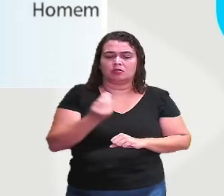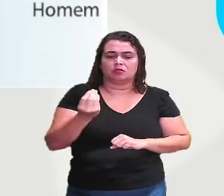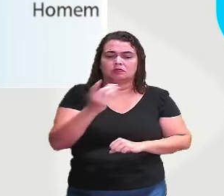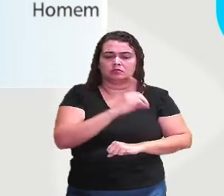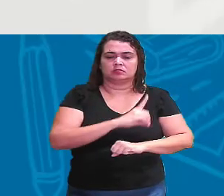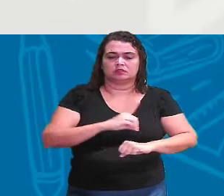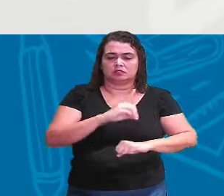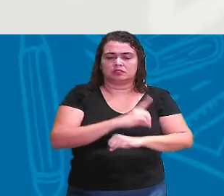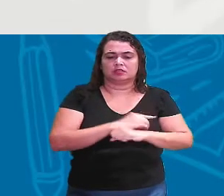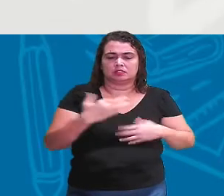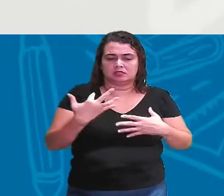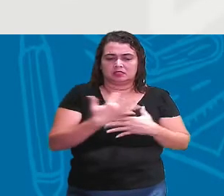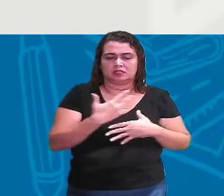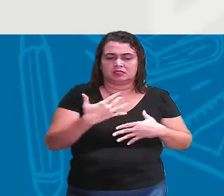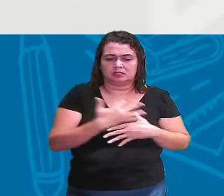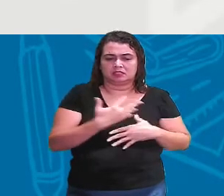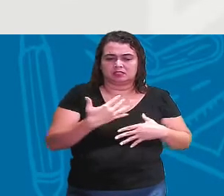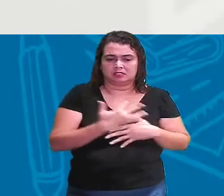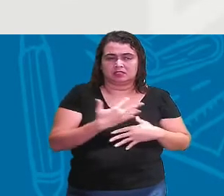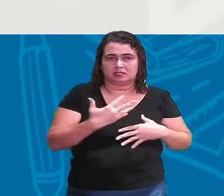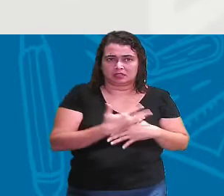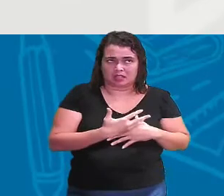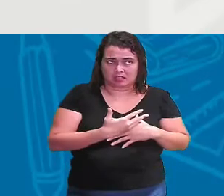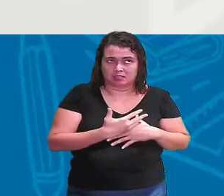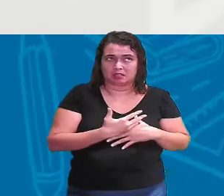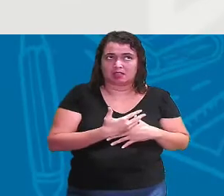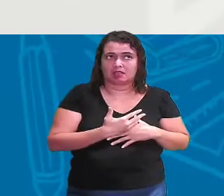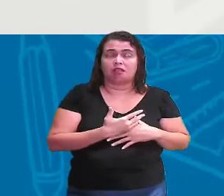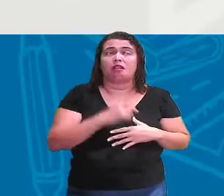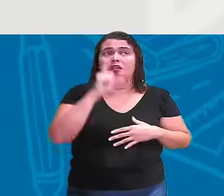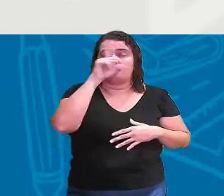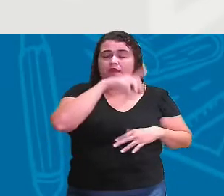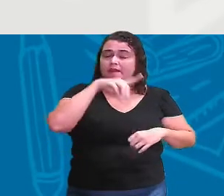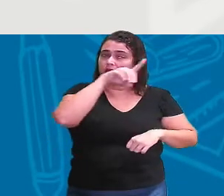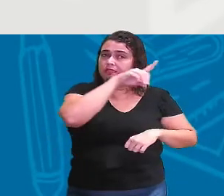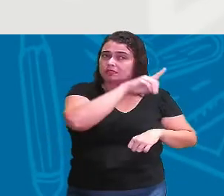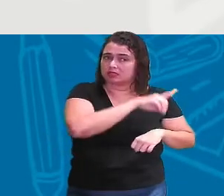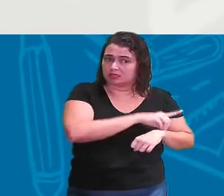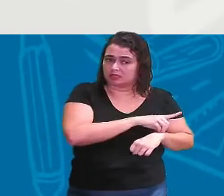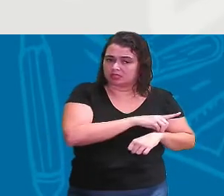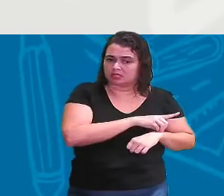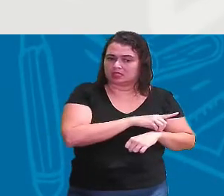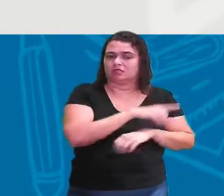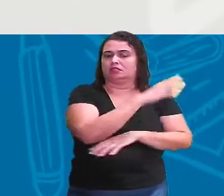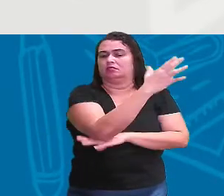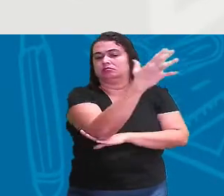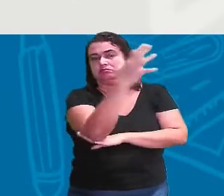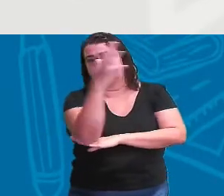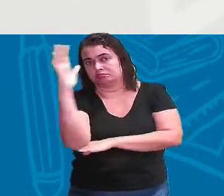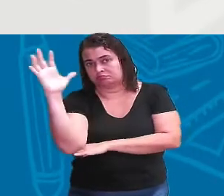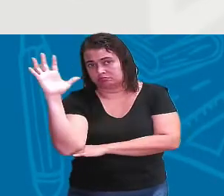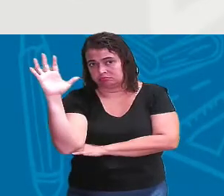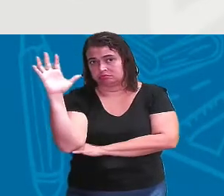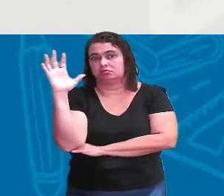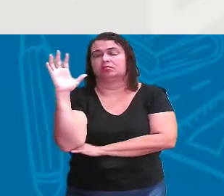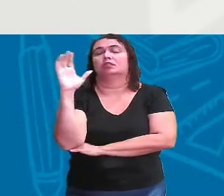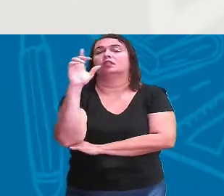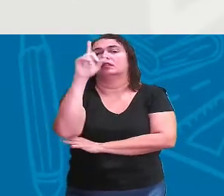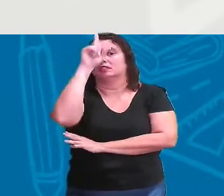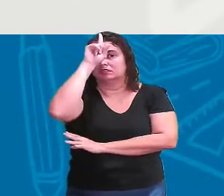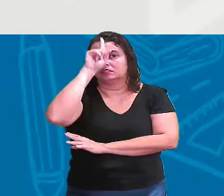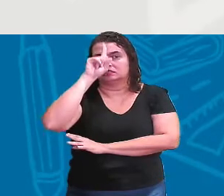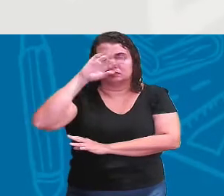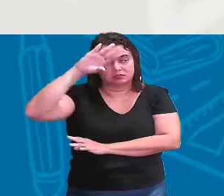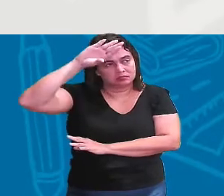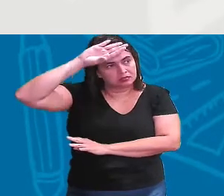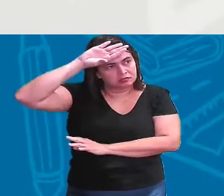eu passo a pensar novamente na dengue. Só para que ninguém tenha dúvida. Se eu pensar em febre amarela, eu preciso pensar na